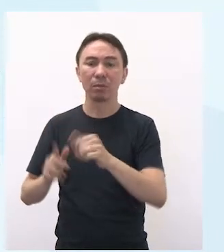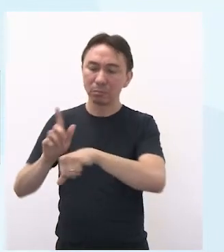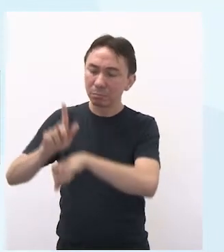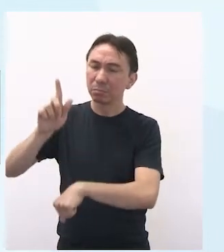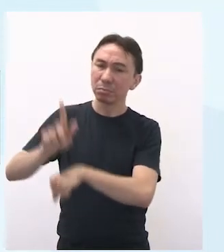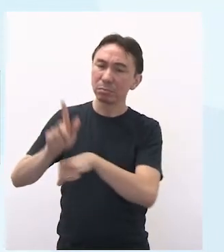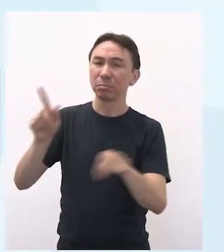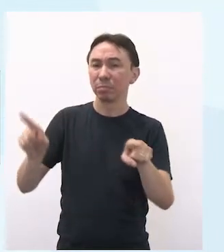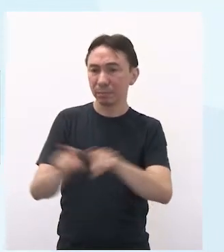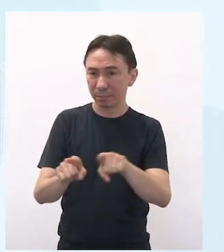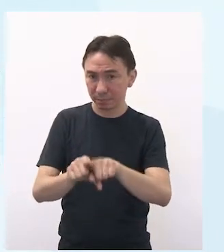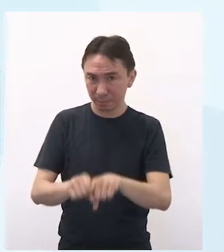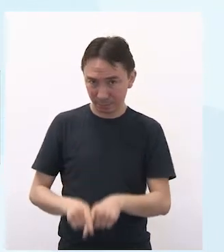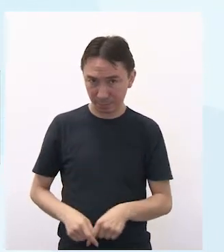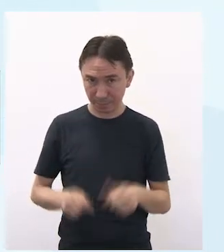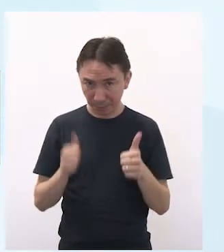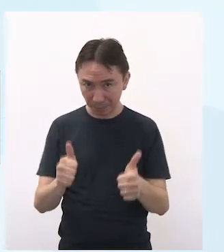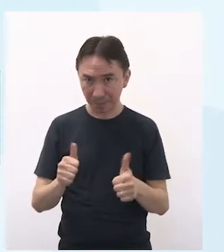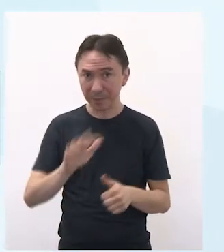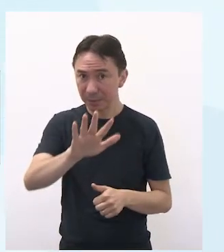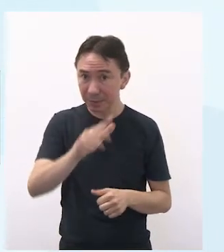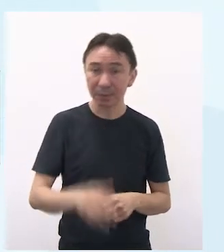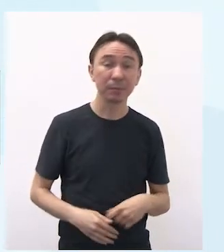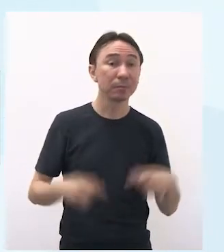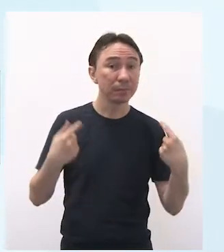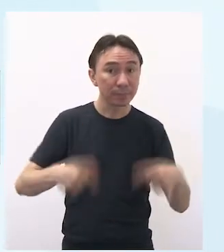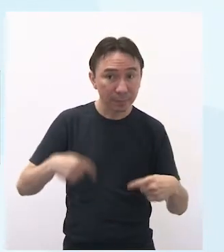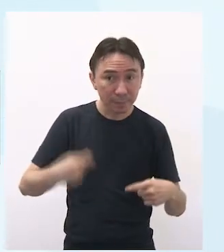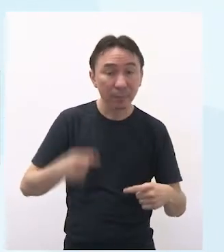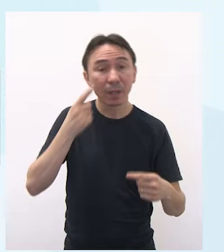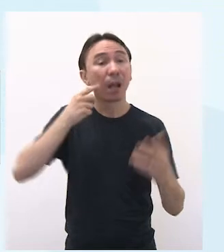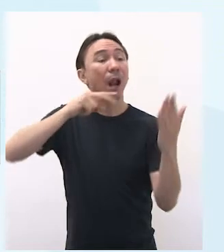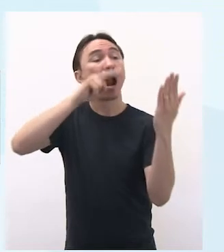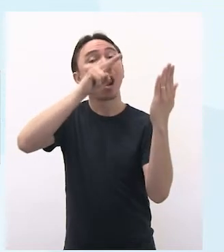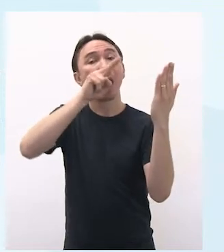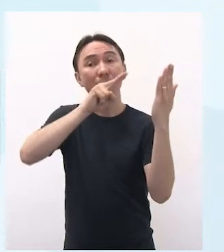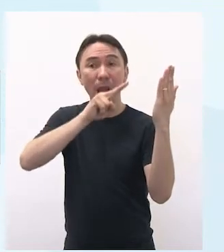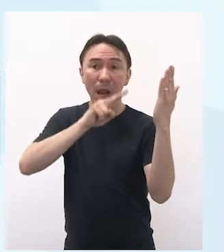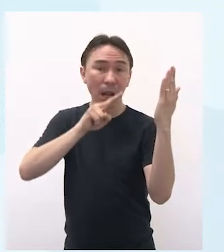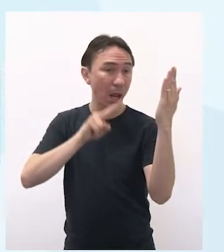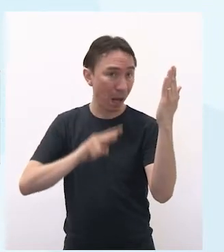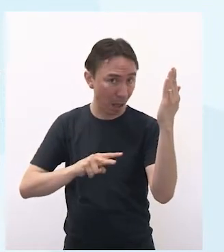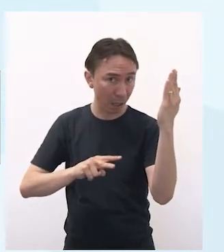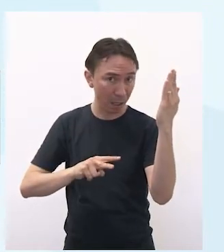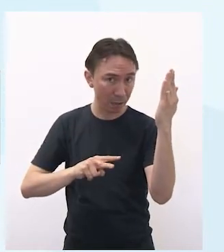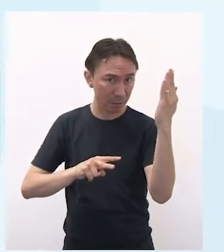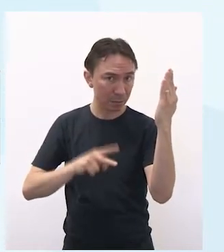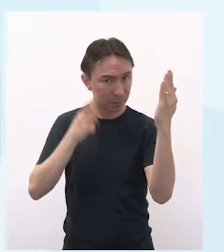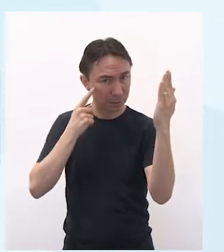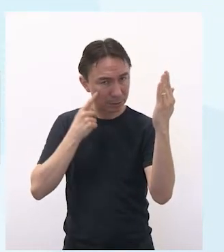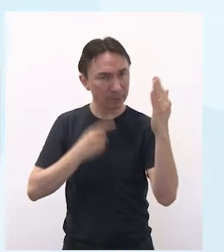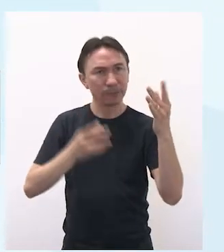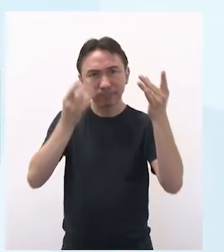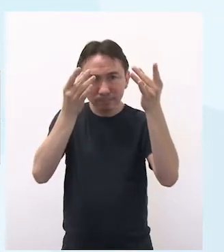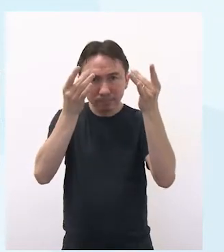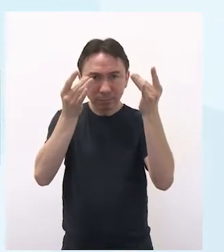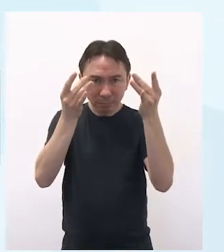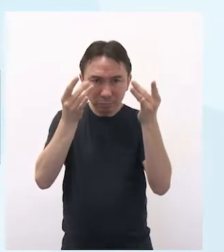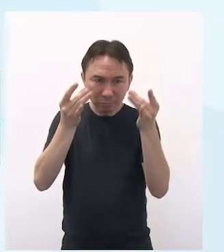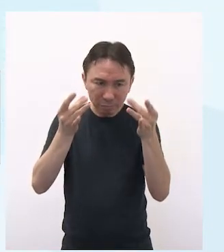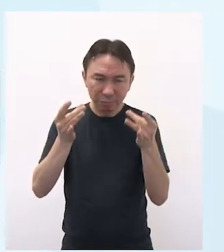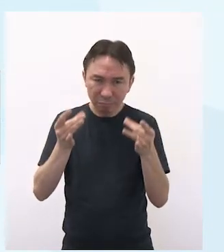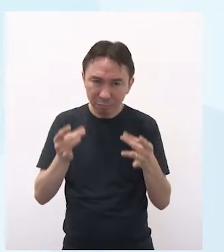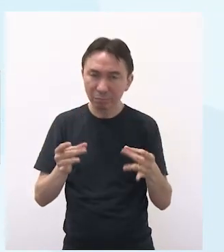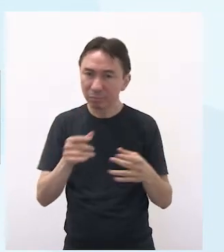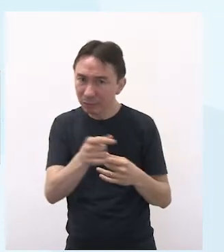a leitura dessa portaria, onde tem os detalhes, para que vocês possam se inteirar